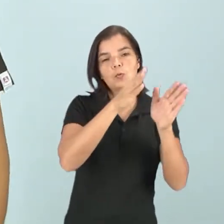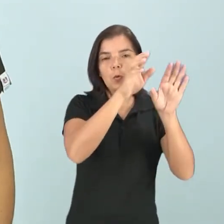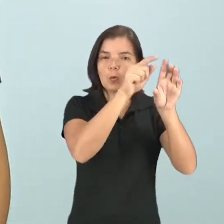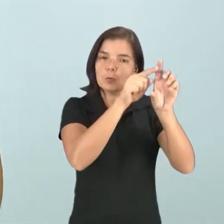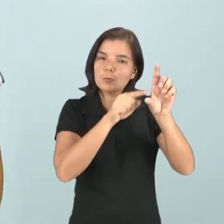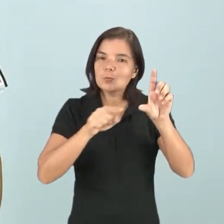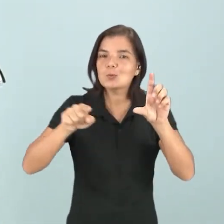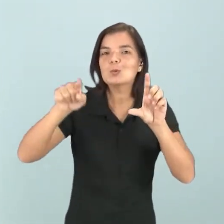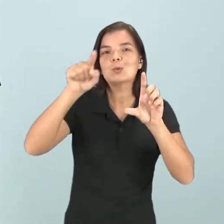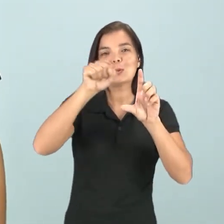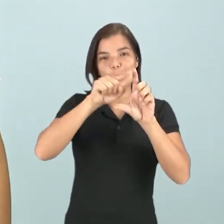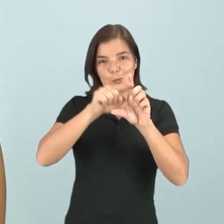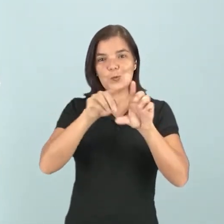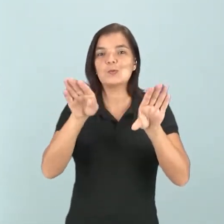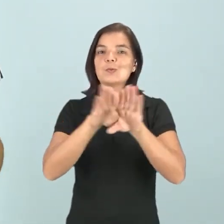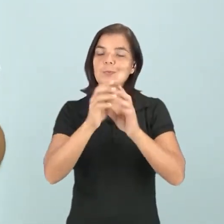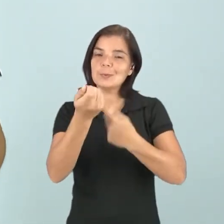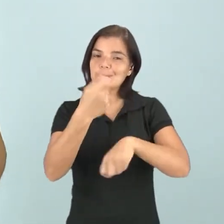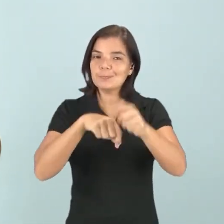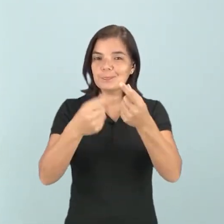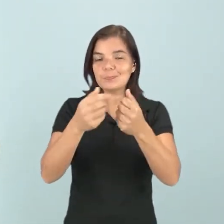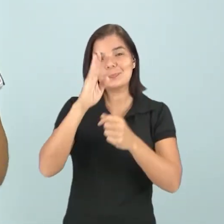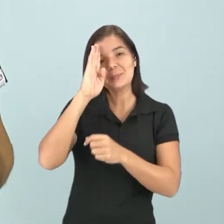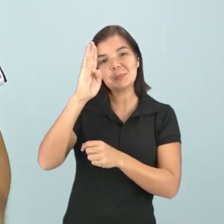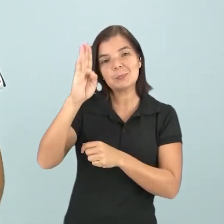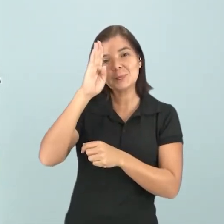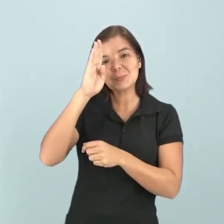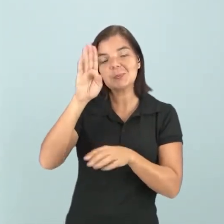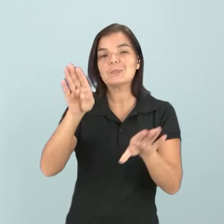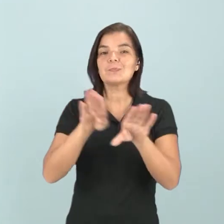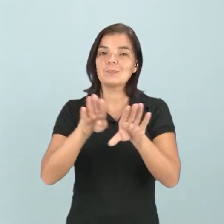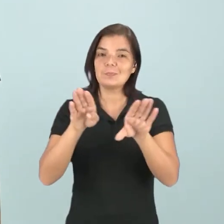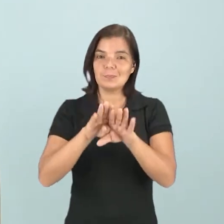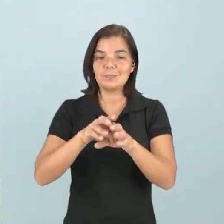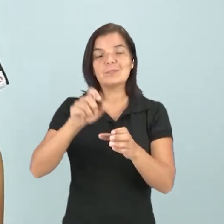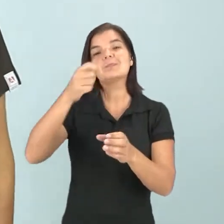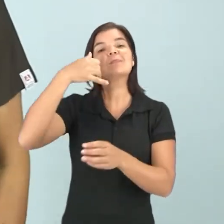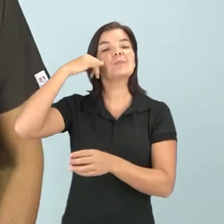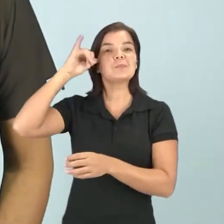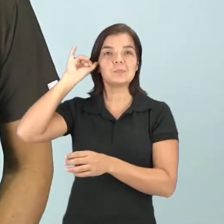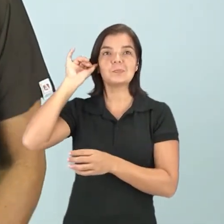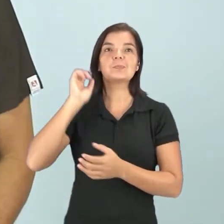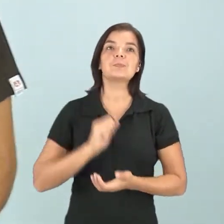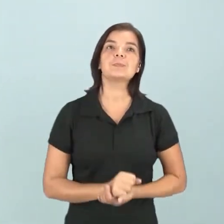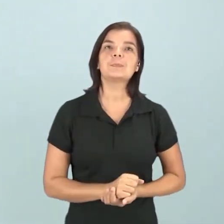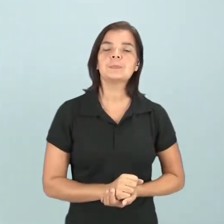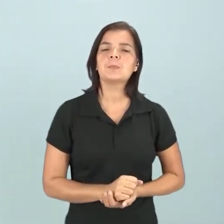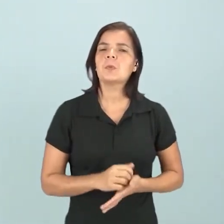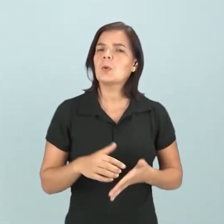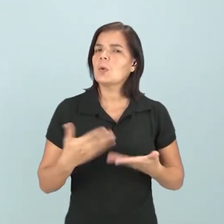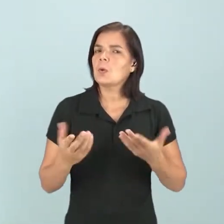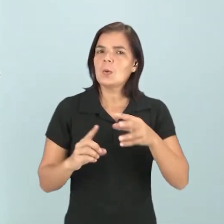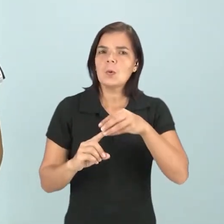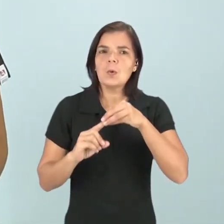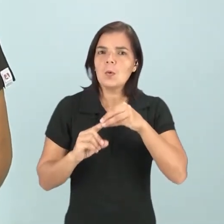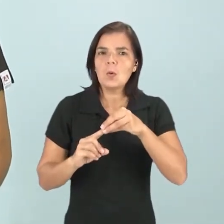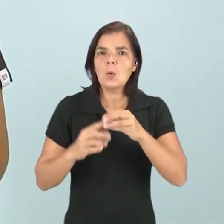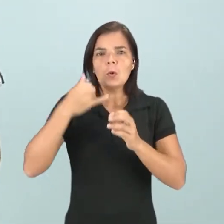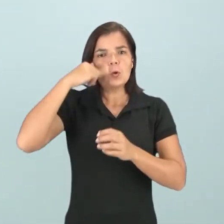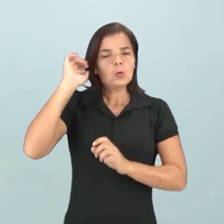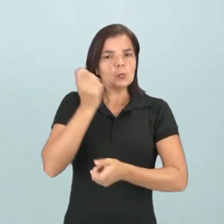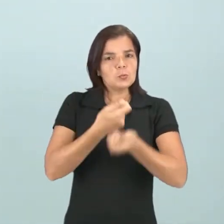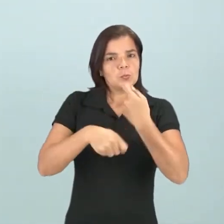cadeia produtiva, o agronegócio, principalmente da agropecuária, ok? Qual o principal objetivo